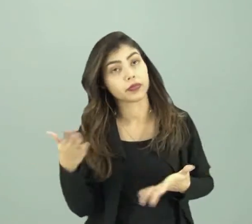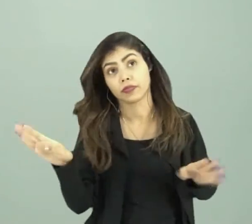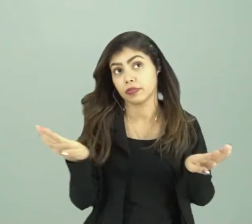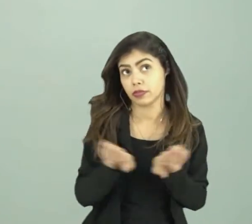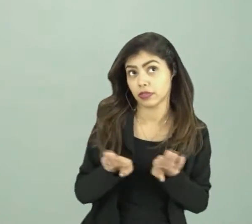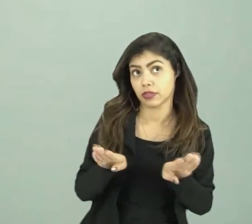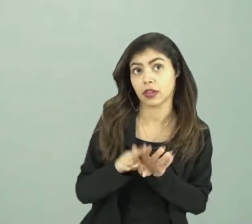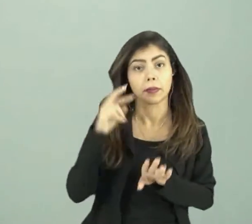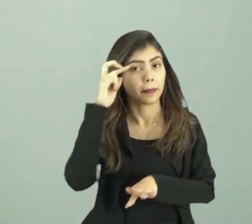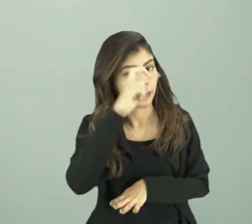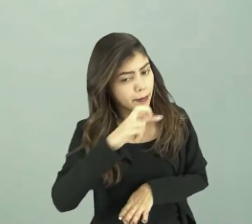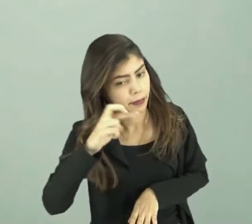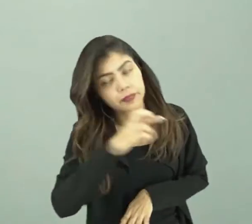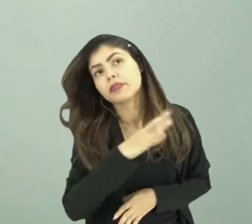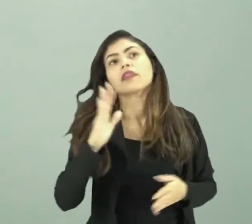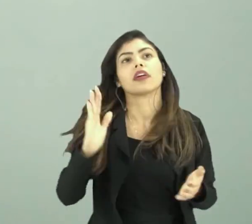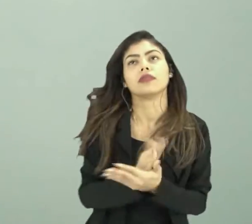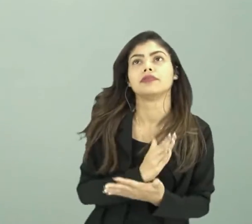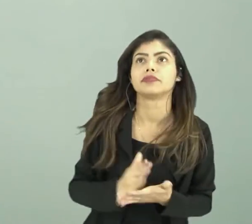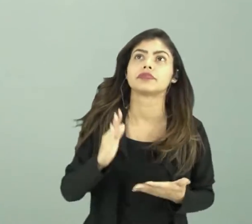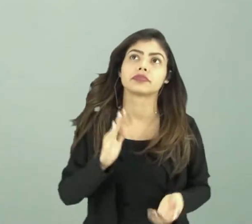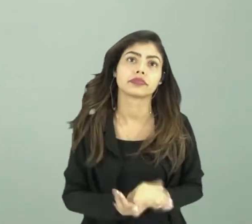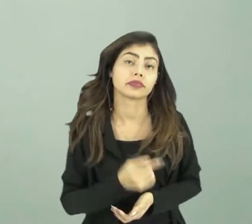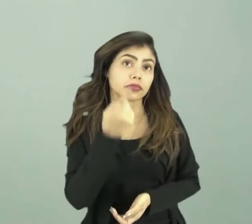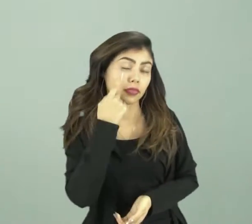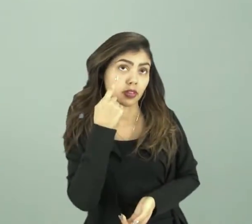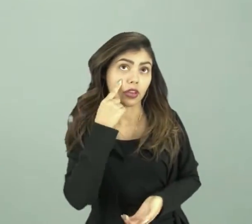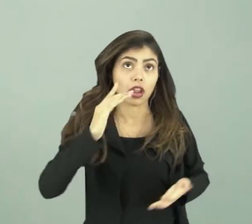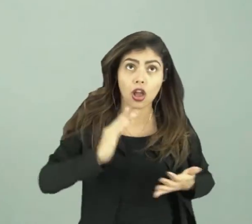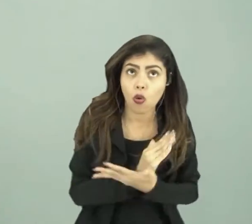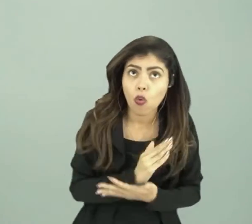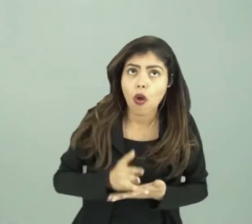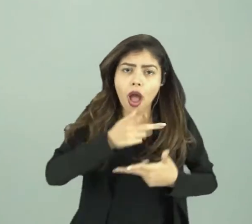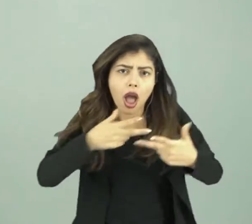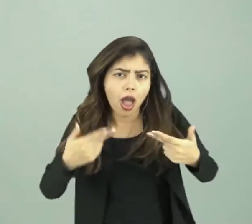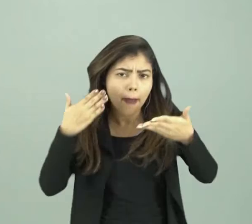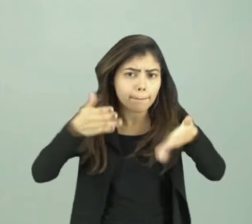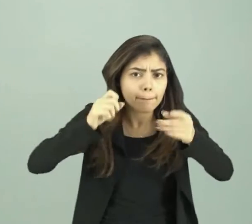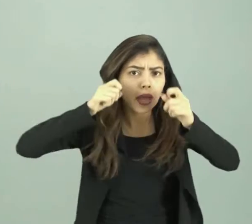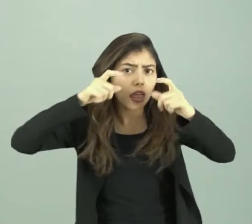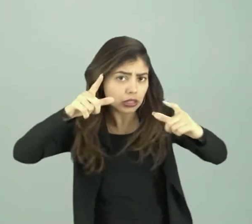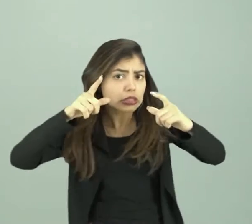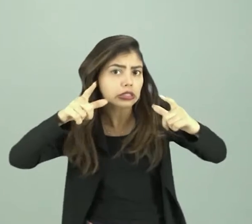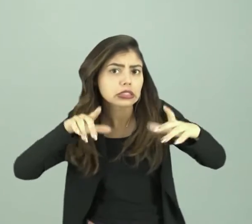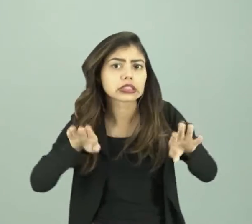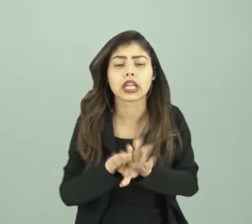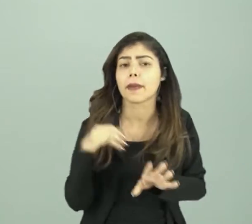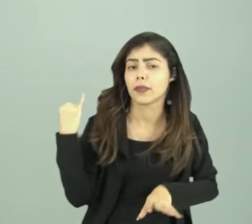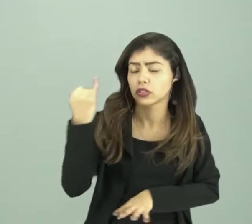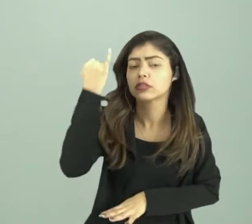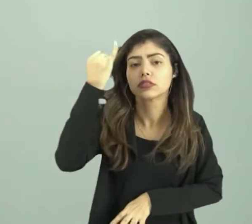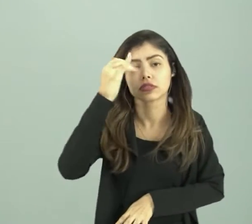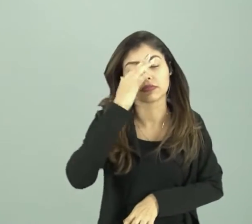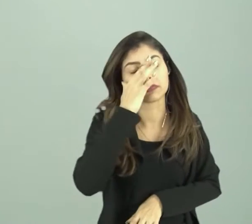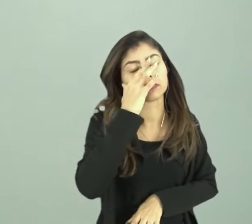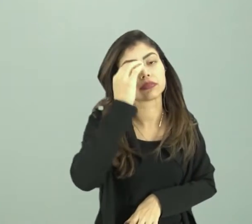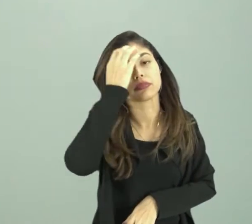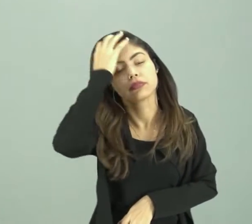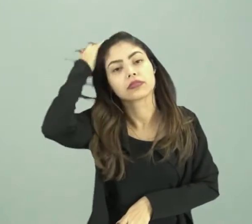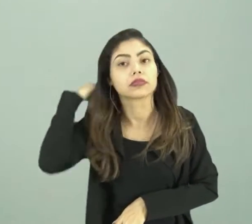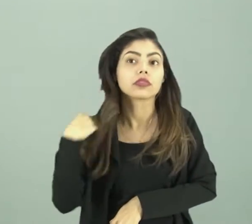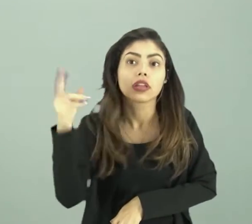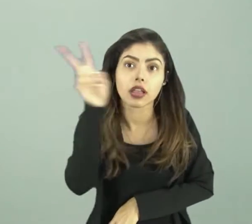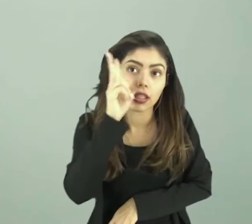Vamos também, analisar aqui e ver algumas coisas que a gente precisa ficar atento. Importante,